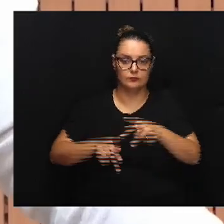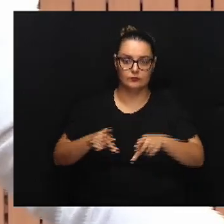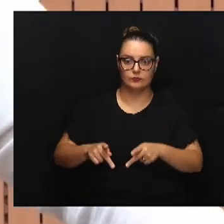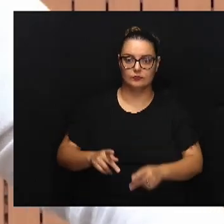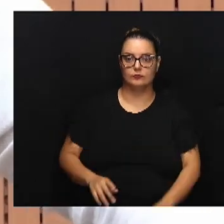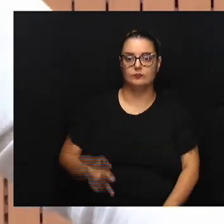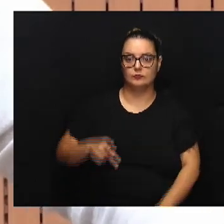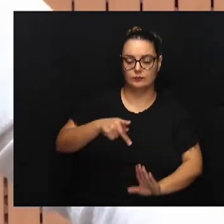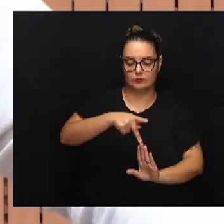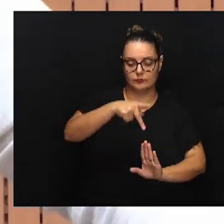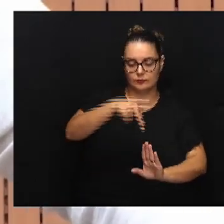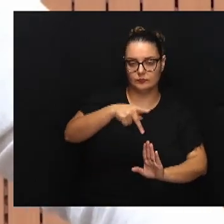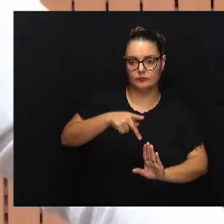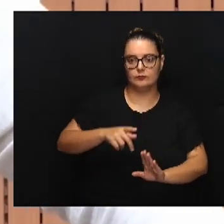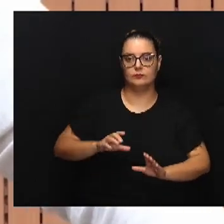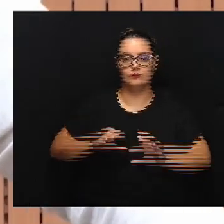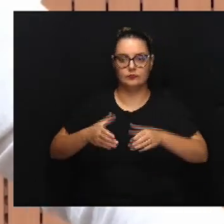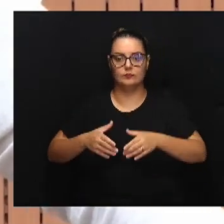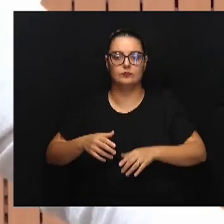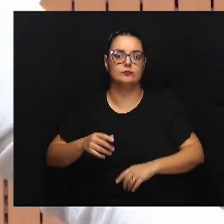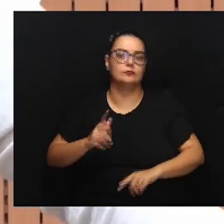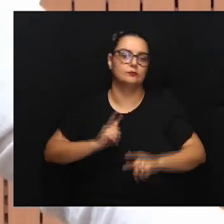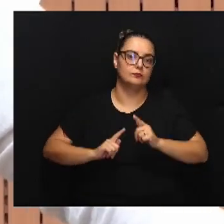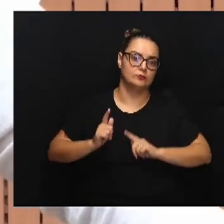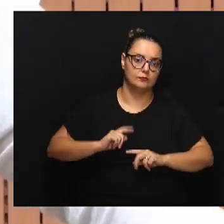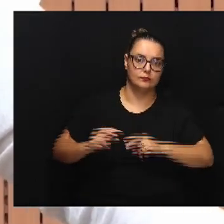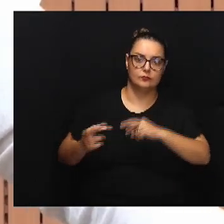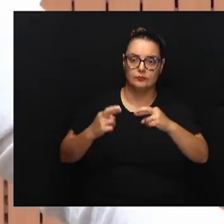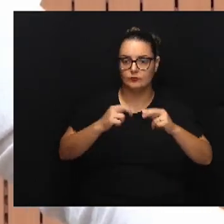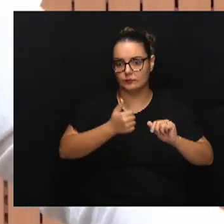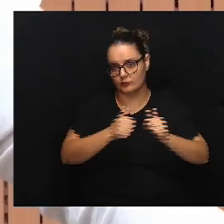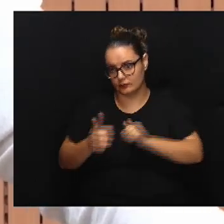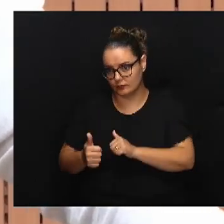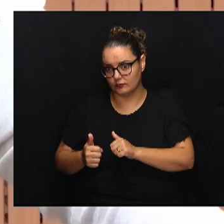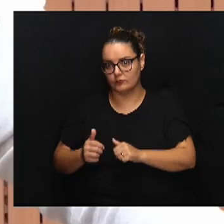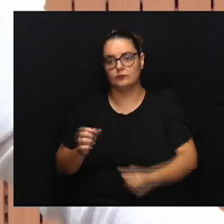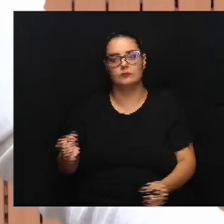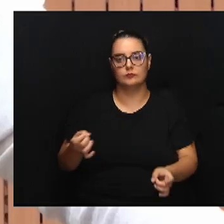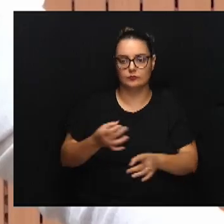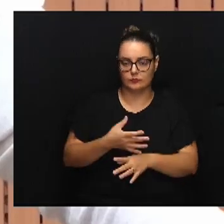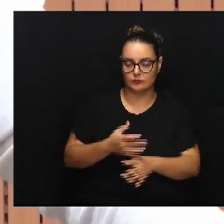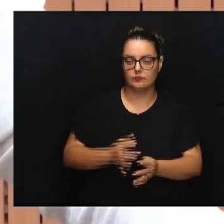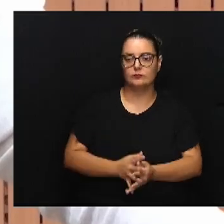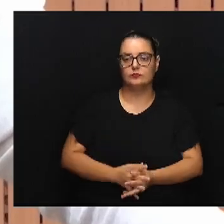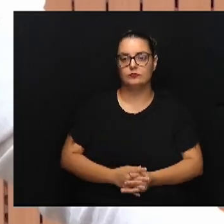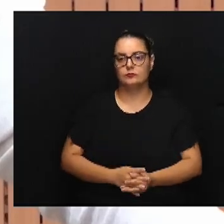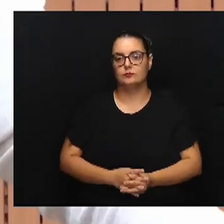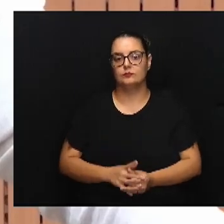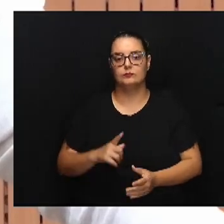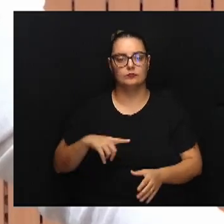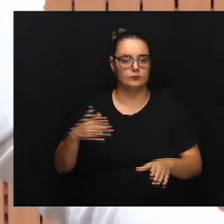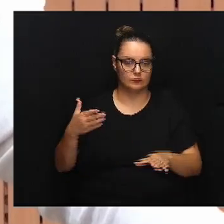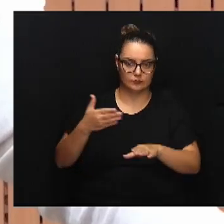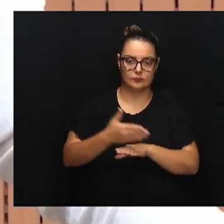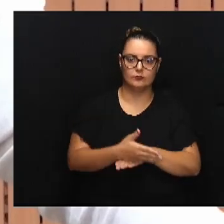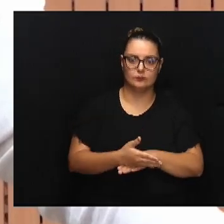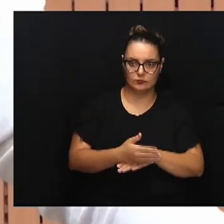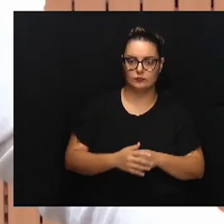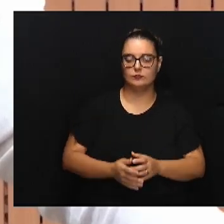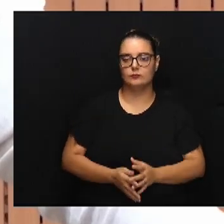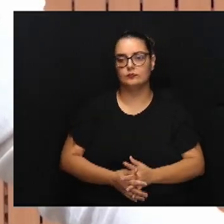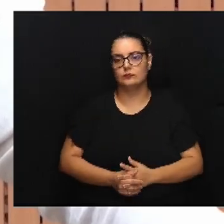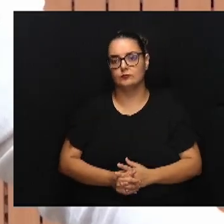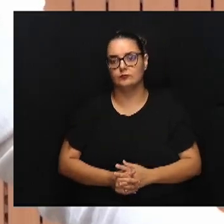portaria do Comitê Gestor de Monitoramento e Avaliação está pronta, terá participação